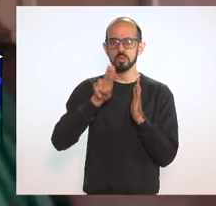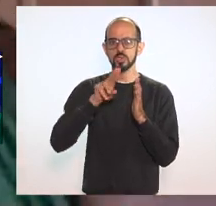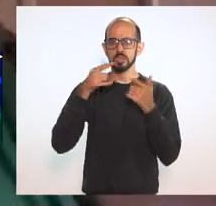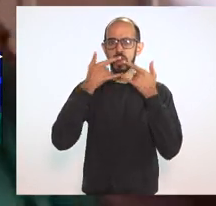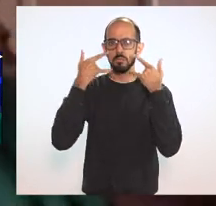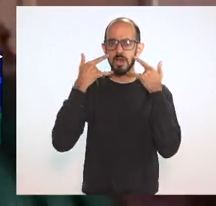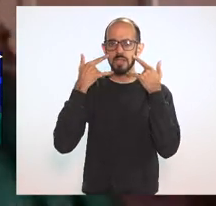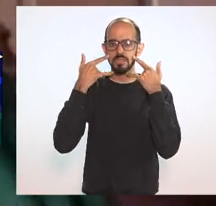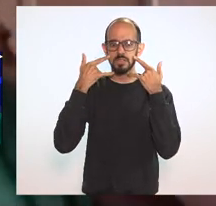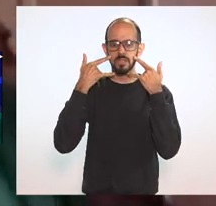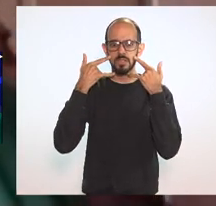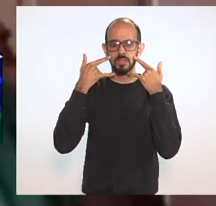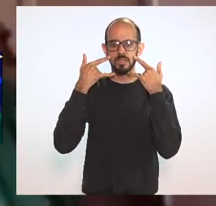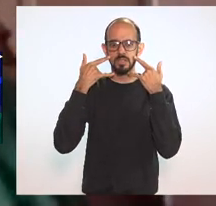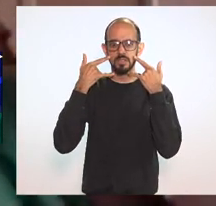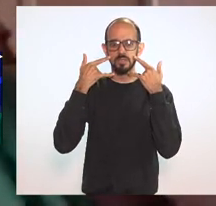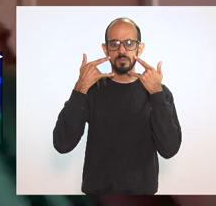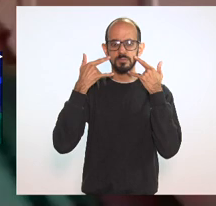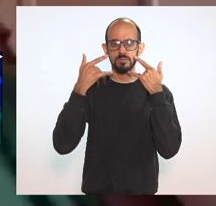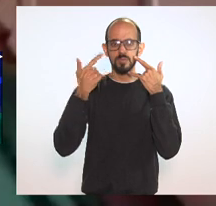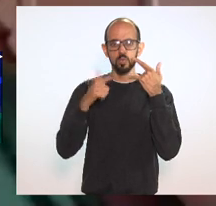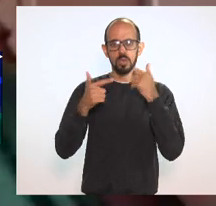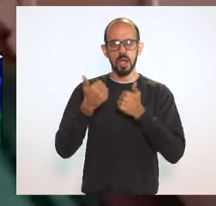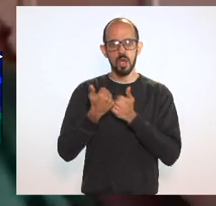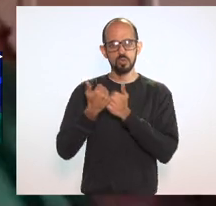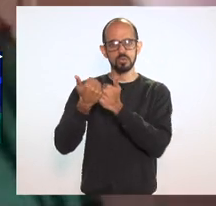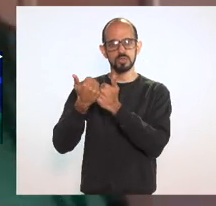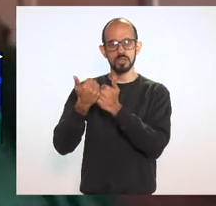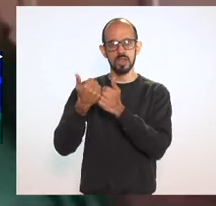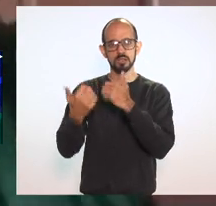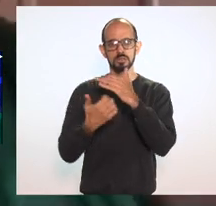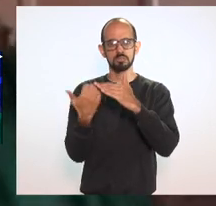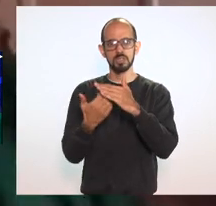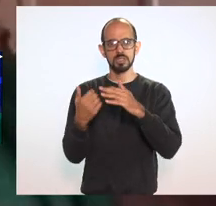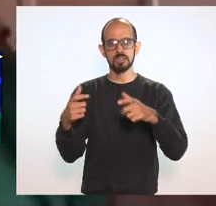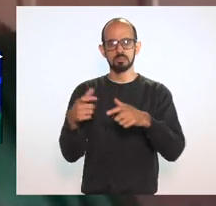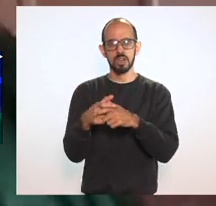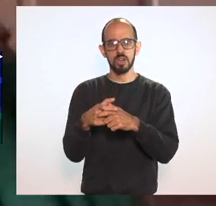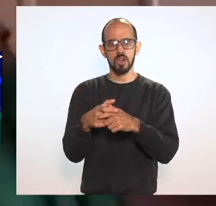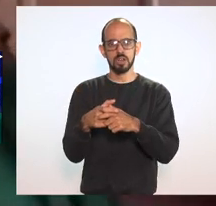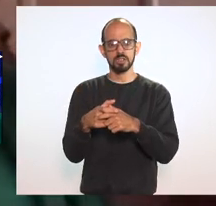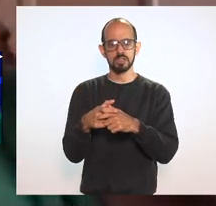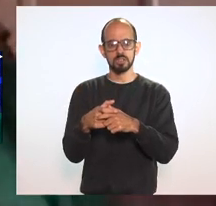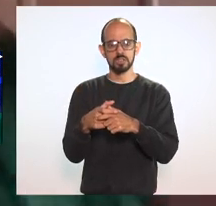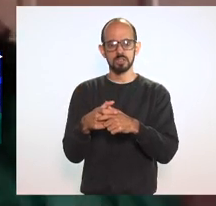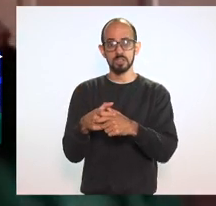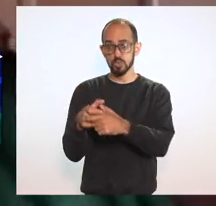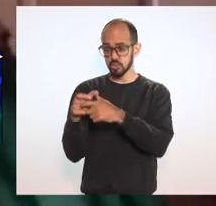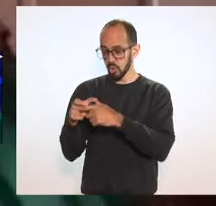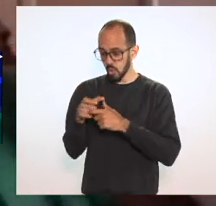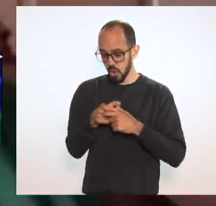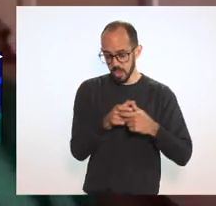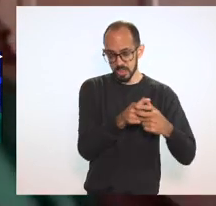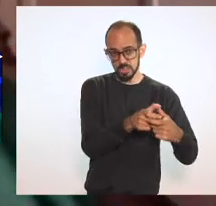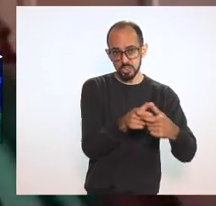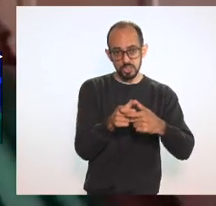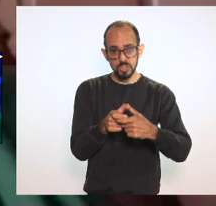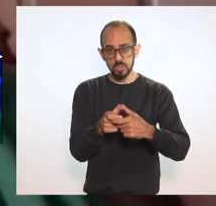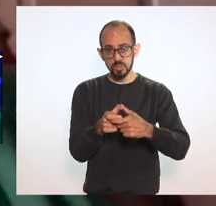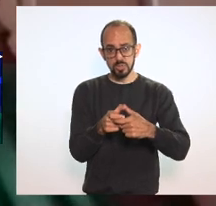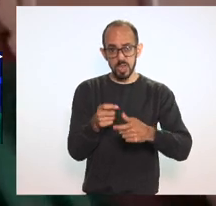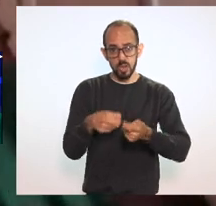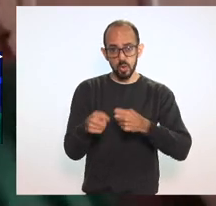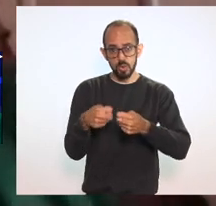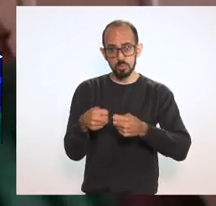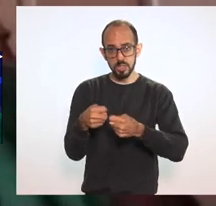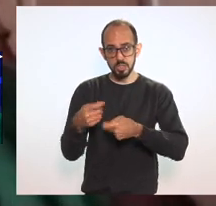empresas que dão emprego se discutiam os coletivos Associados da economia solidária